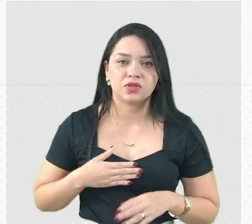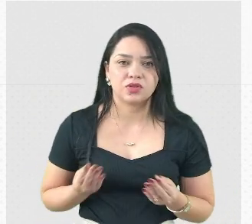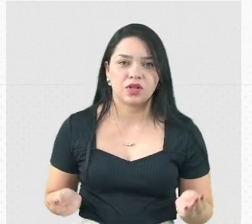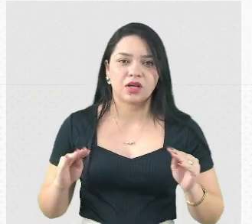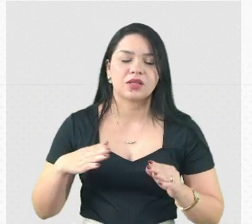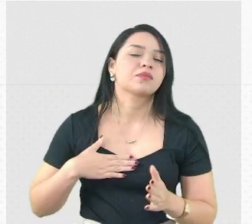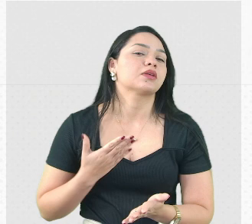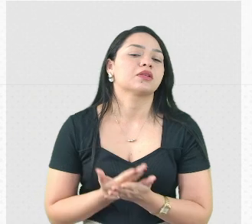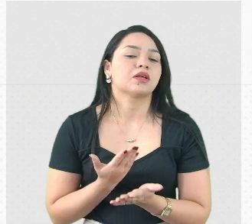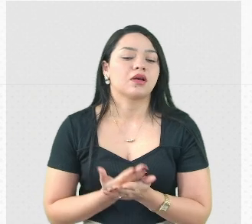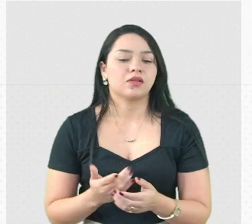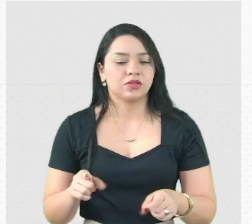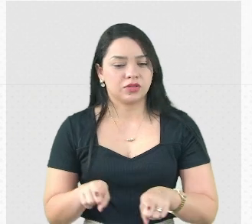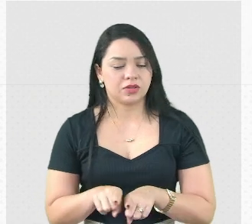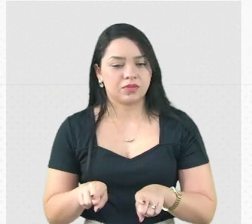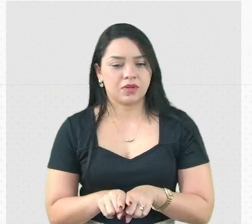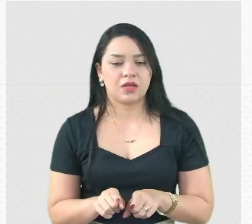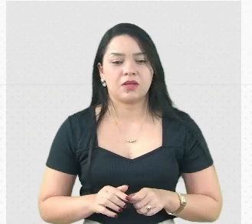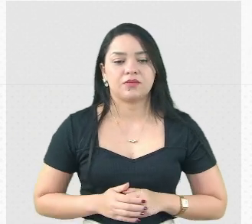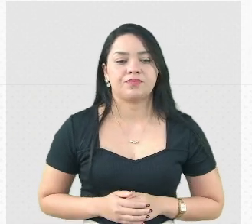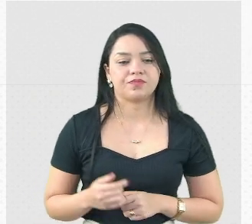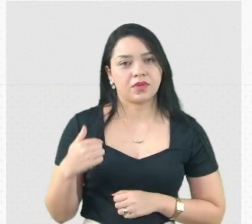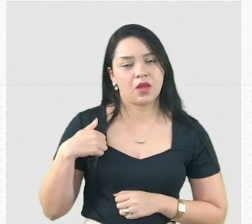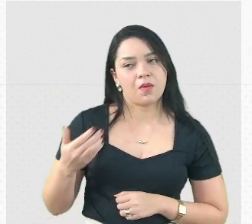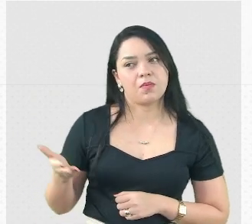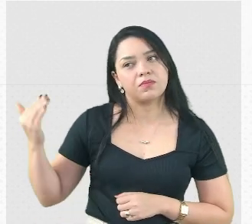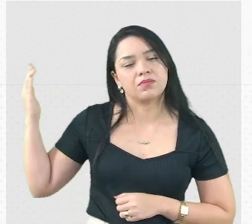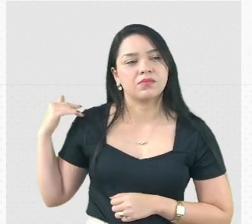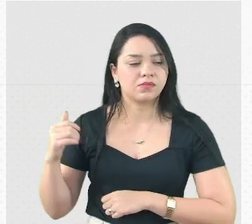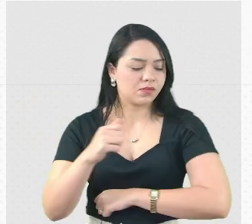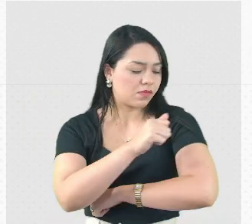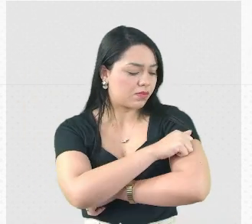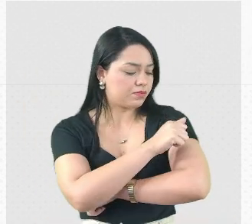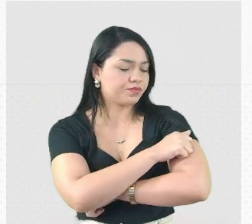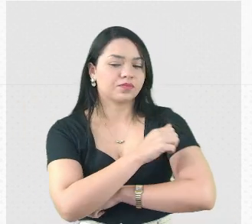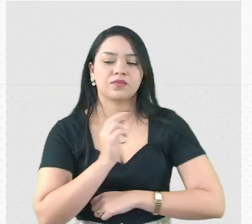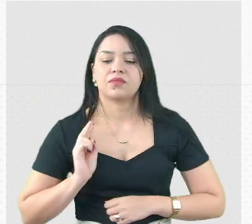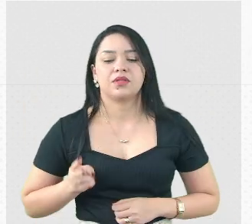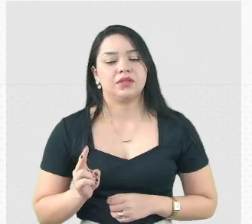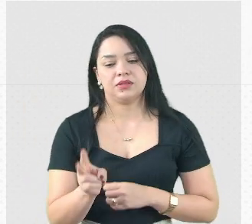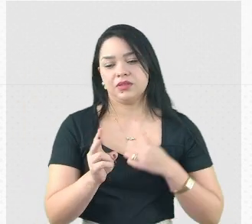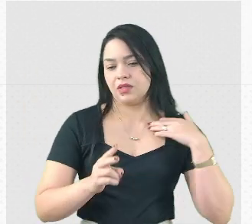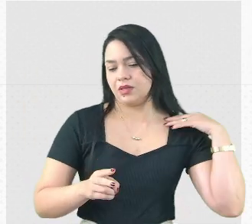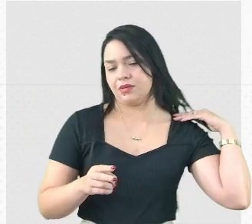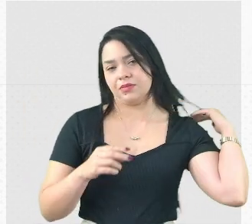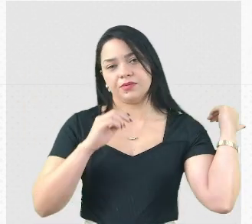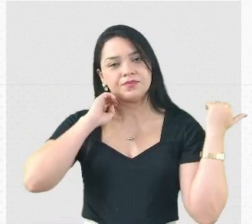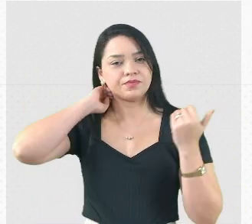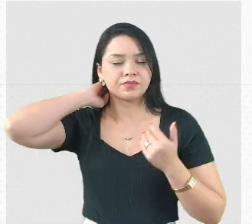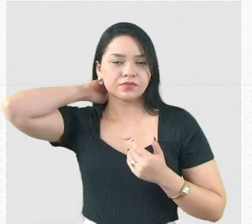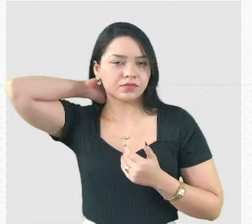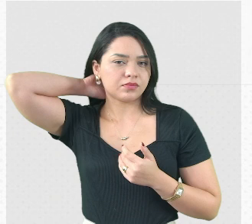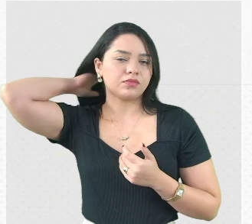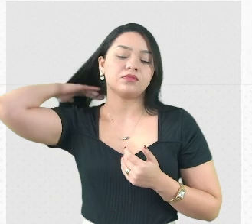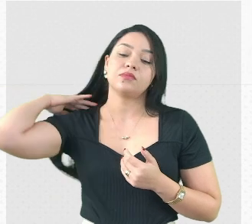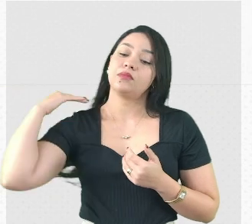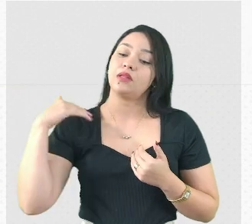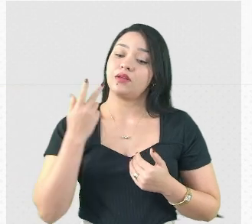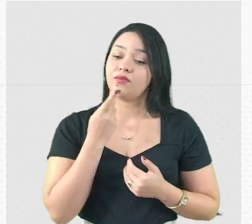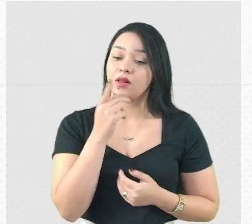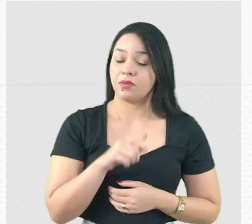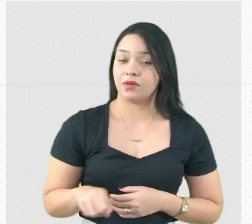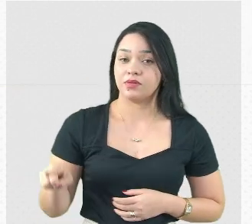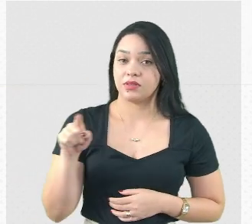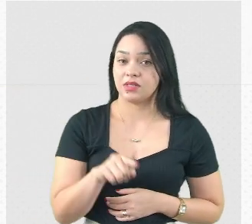minhas aulas também, é que quando eu era aluno, eu sempre fui atleta. Eu sempre fui atleta. E confesso a